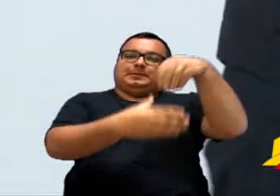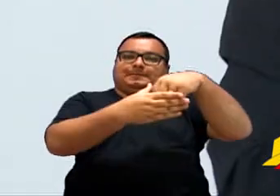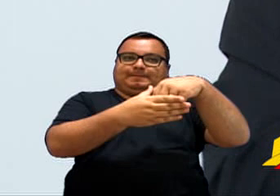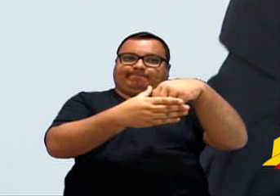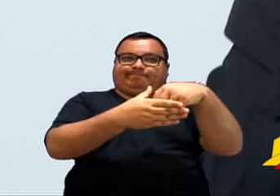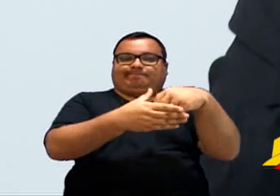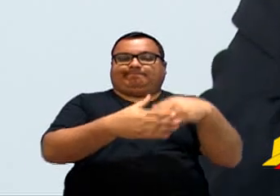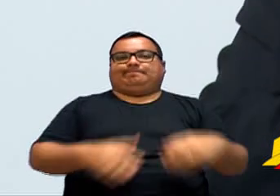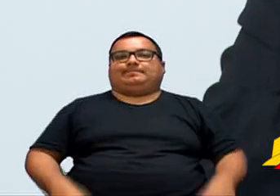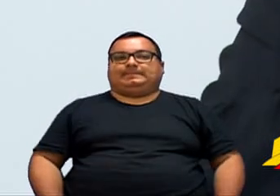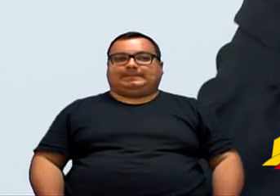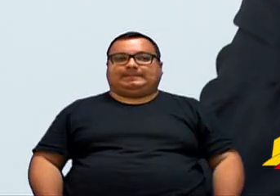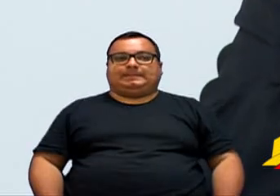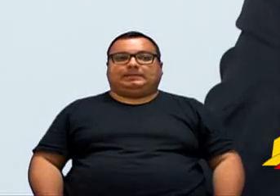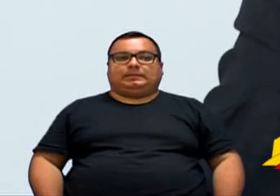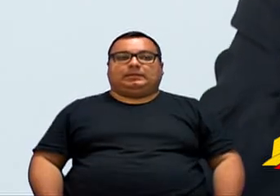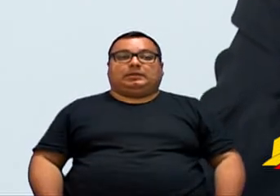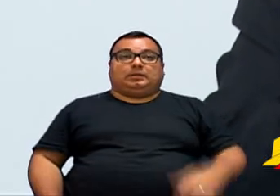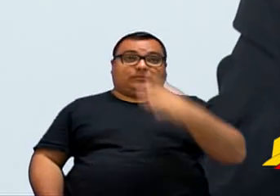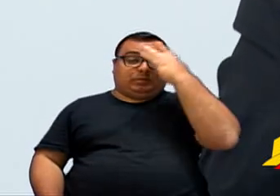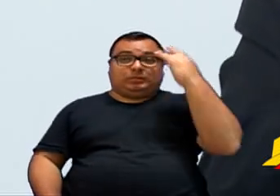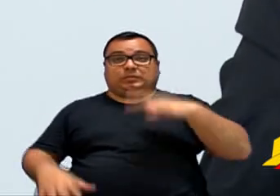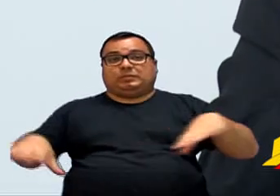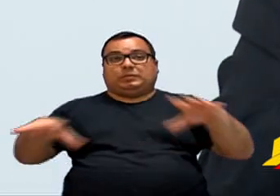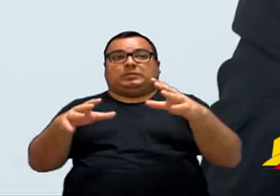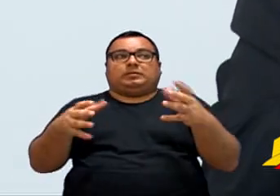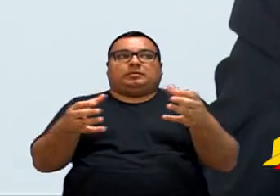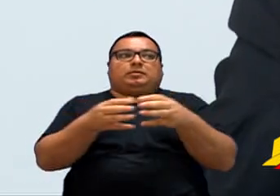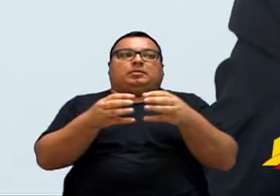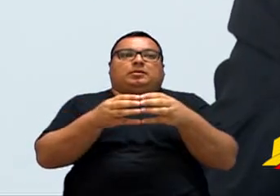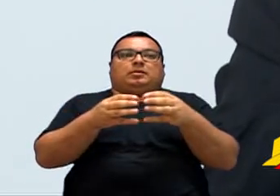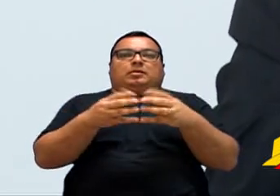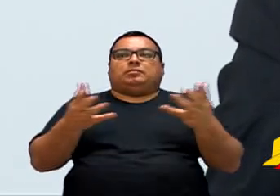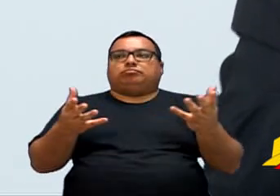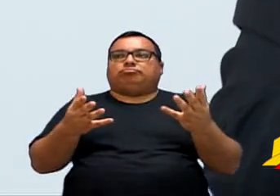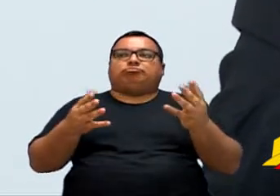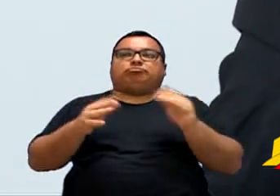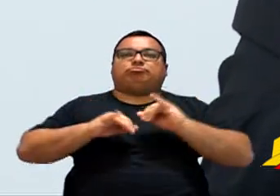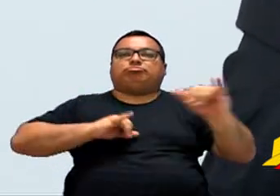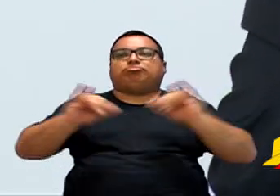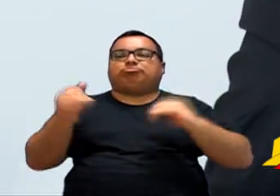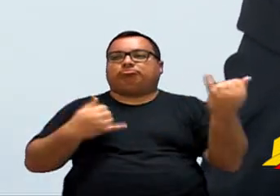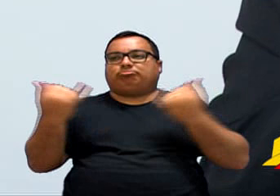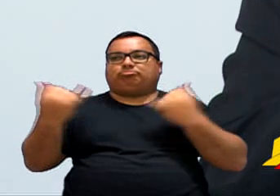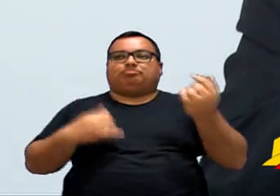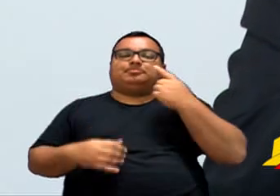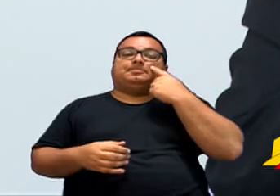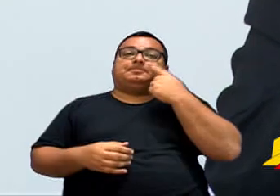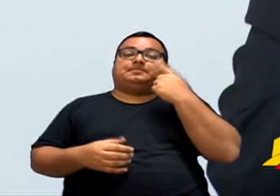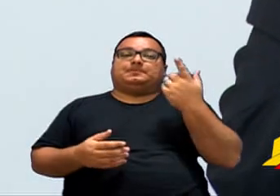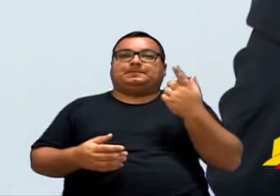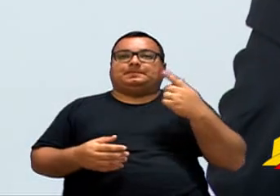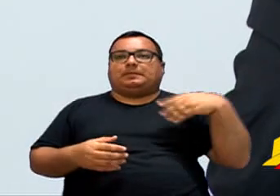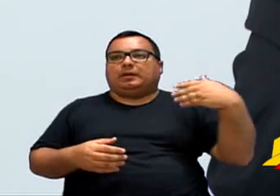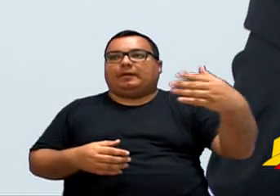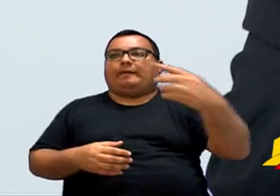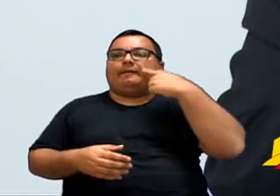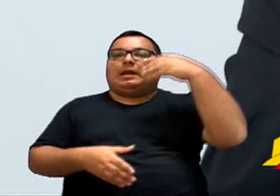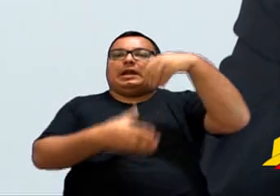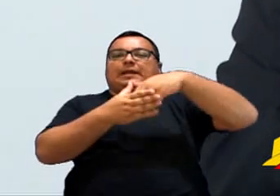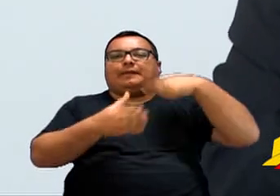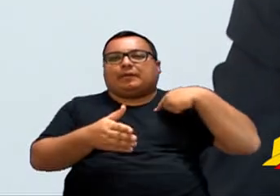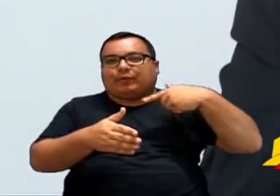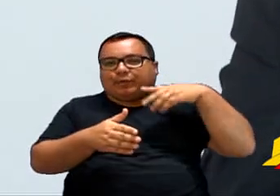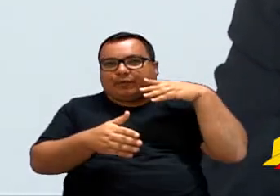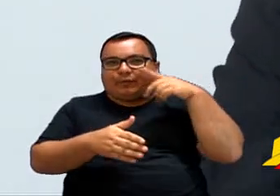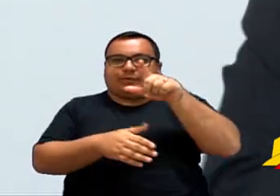e não tem nada. A população procura, hein? E eu tenho que falar o quê para a população? Infelizmente não vai. Mas vou ganhar, viu? Vou disputar mais uma eleição e vou ganhar a